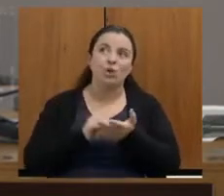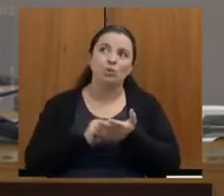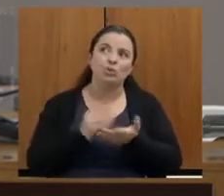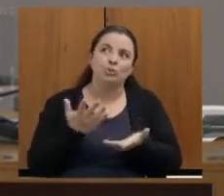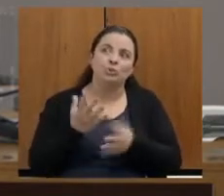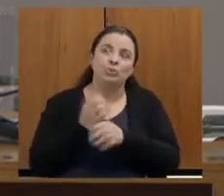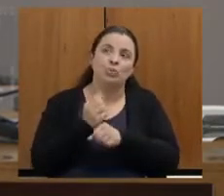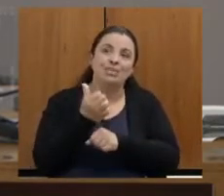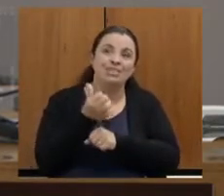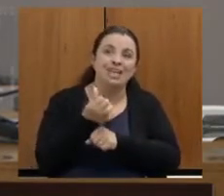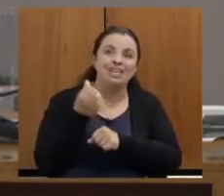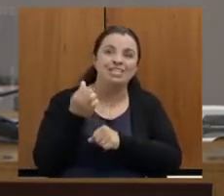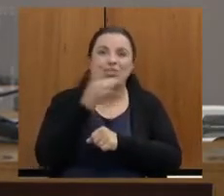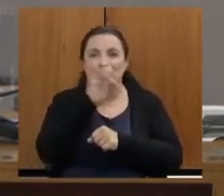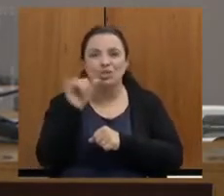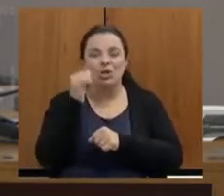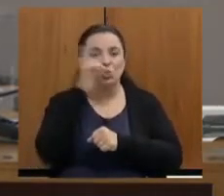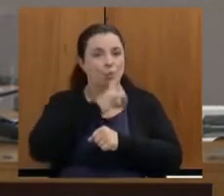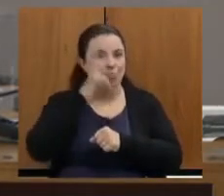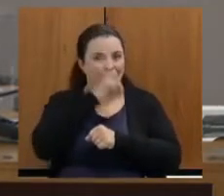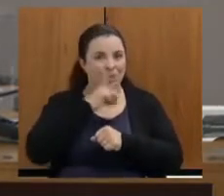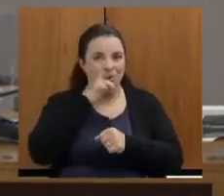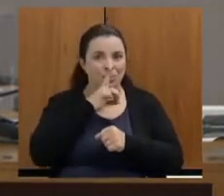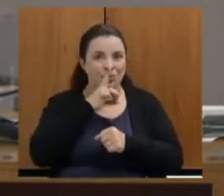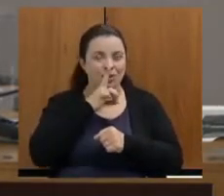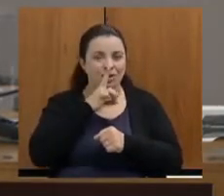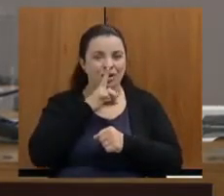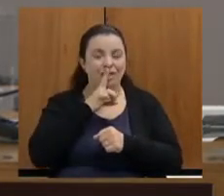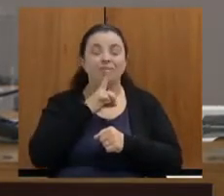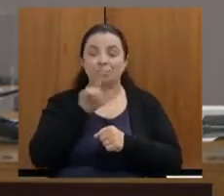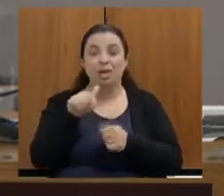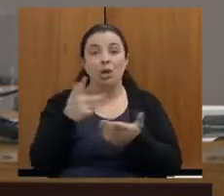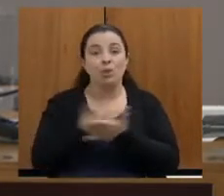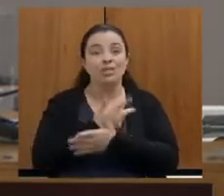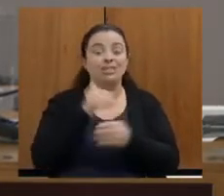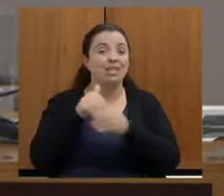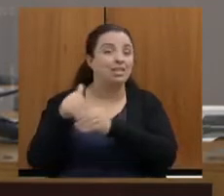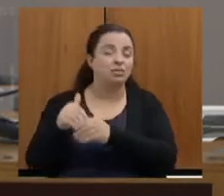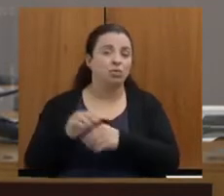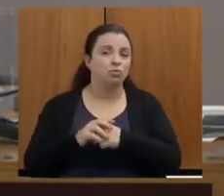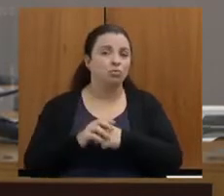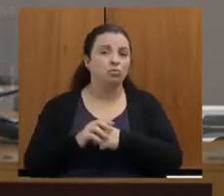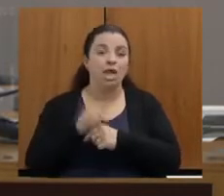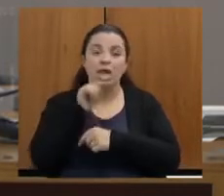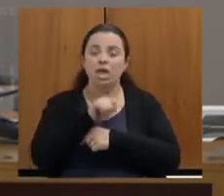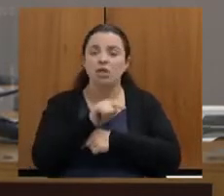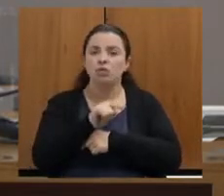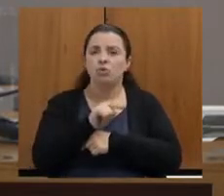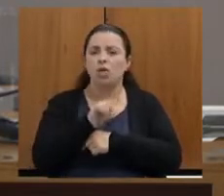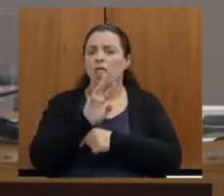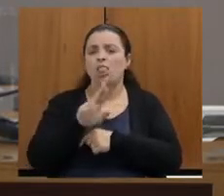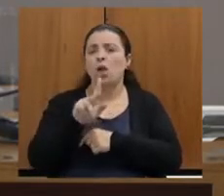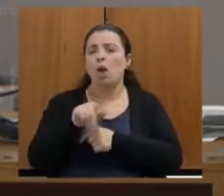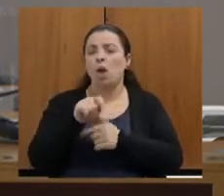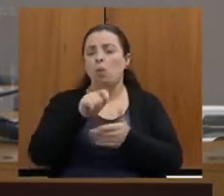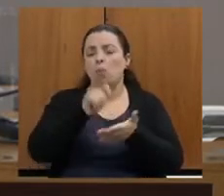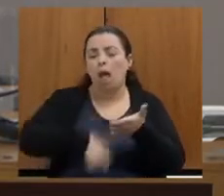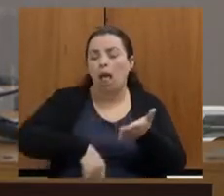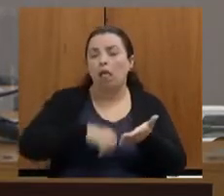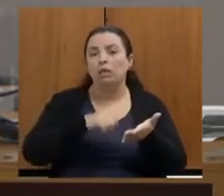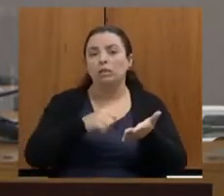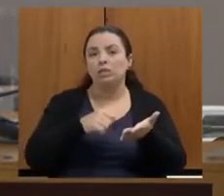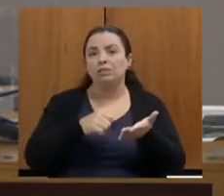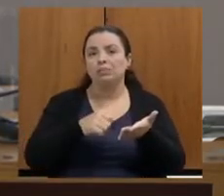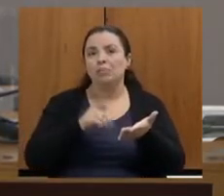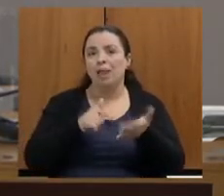eleições isso não pode ser transformado no ato eleitoreiro onde simplesmente o governador junto compreender República não se